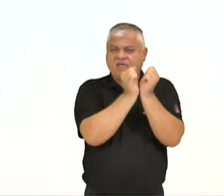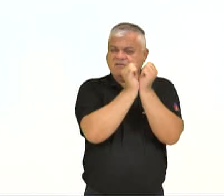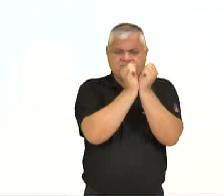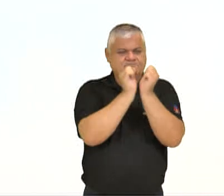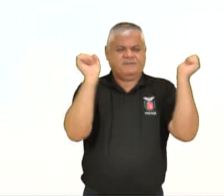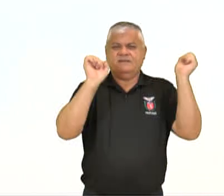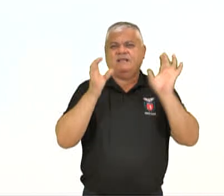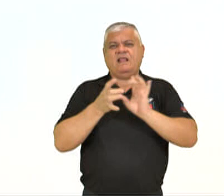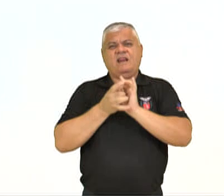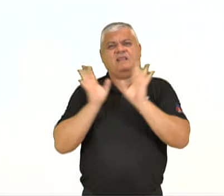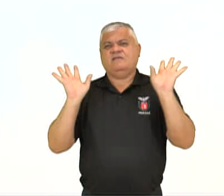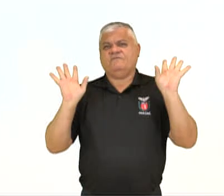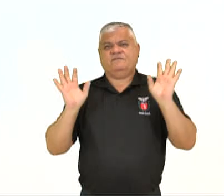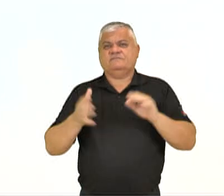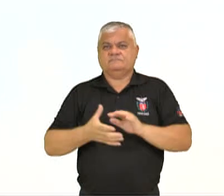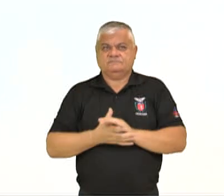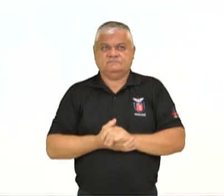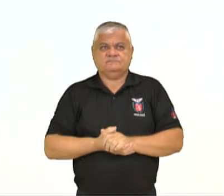propriedade privada.